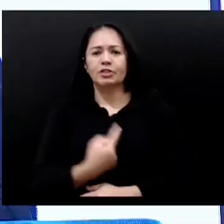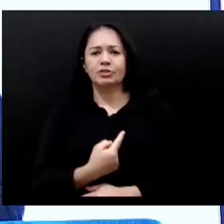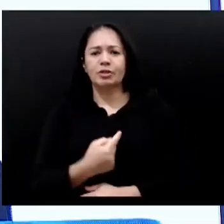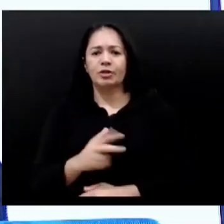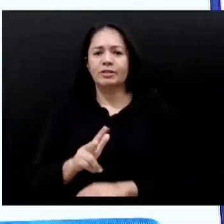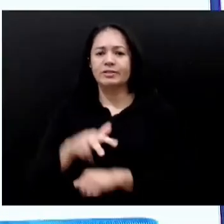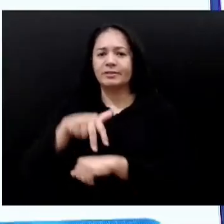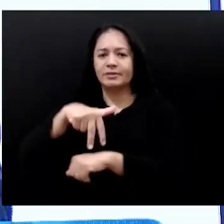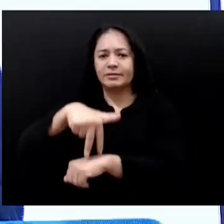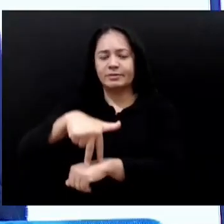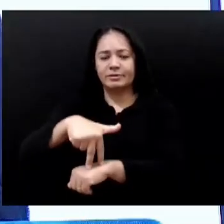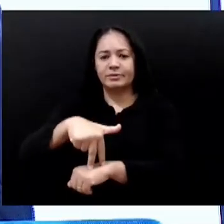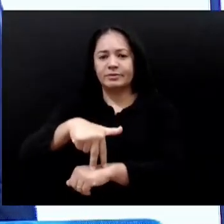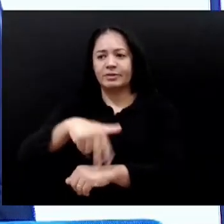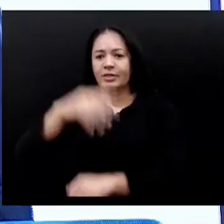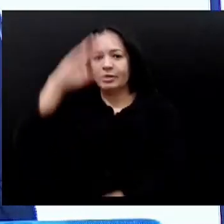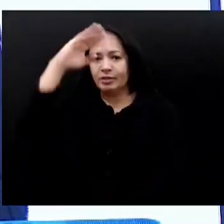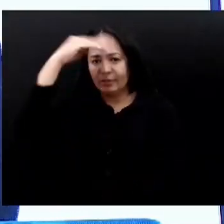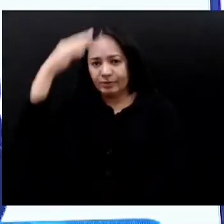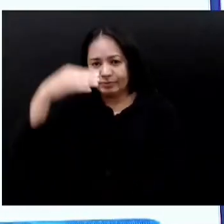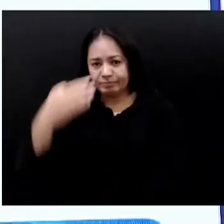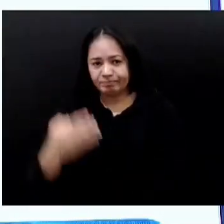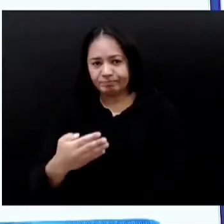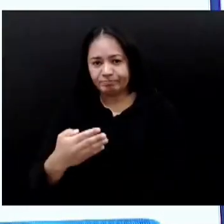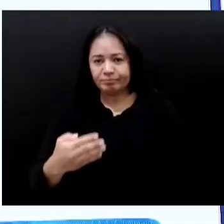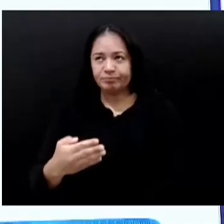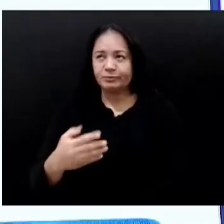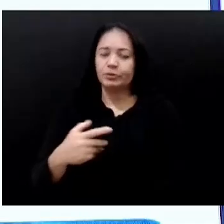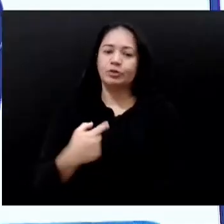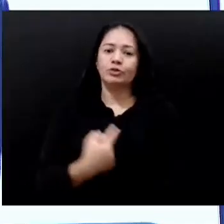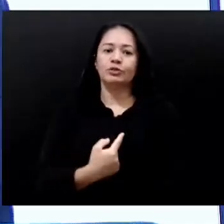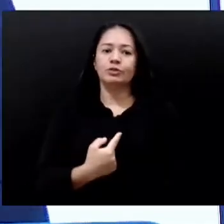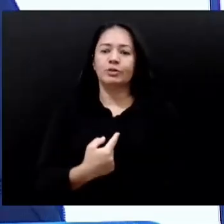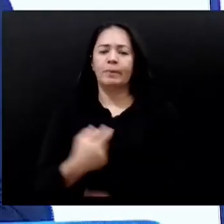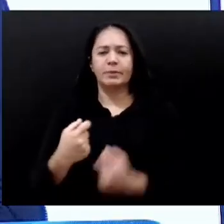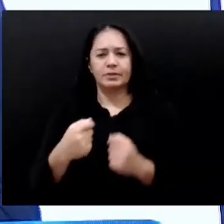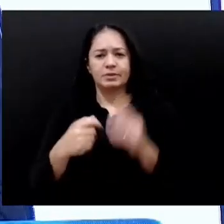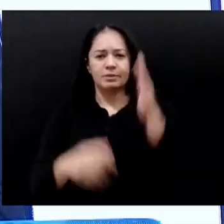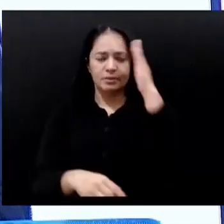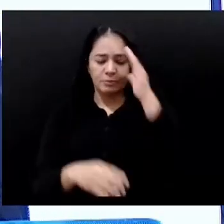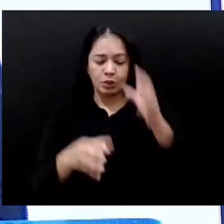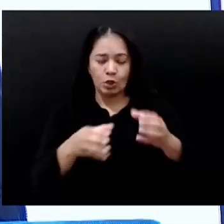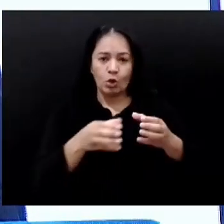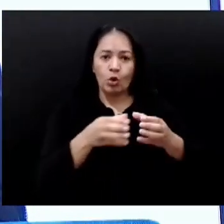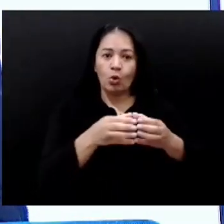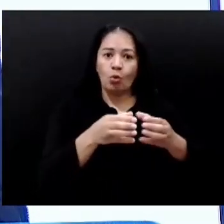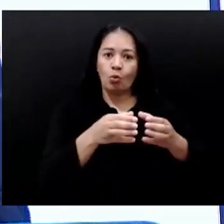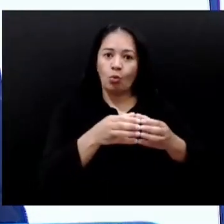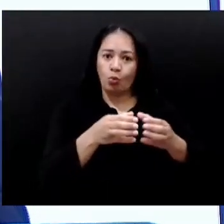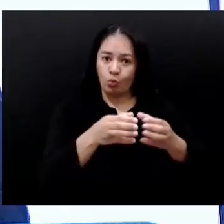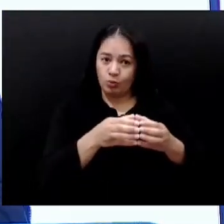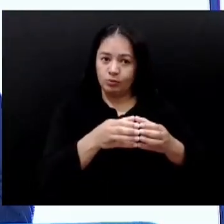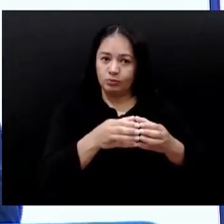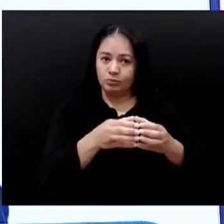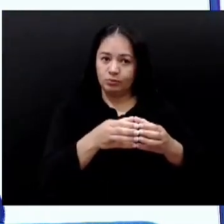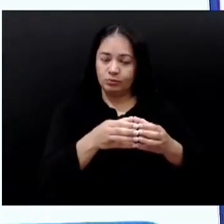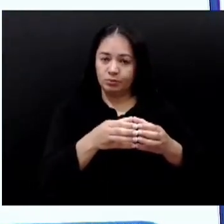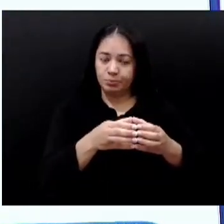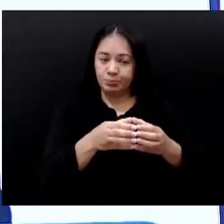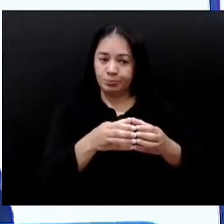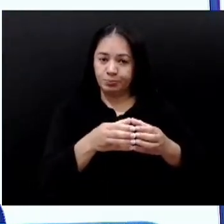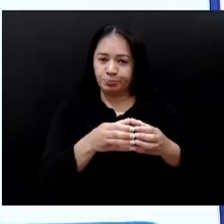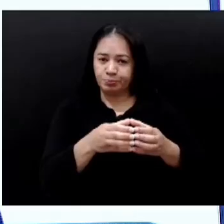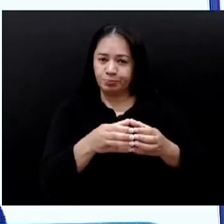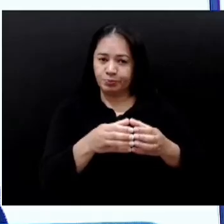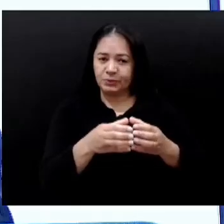honraria, Arthur, a gente saiba que passou por uma comissão, né, uma comissão lá na Câmara